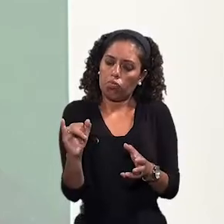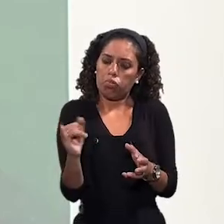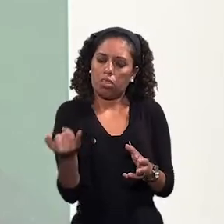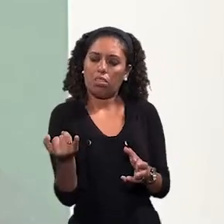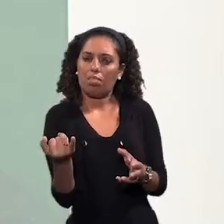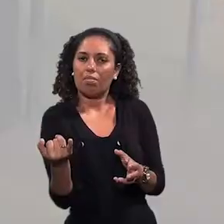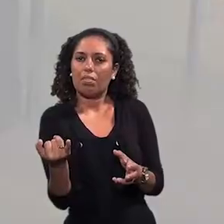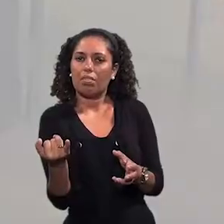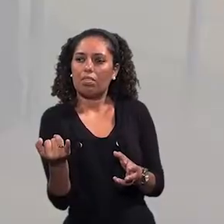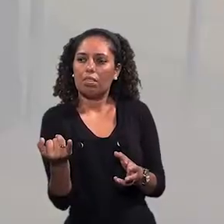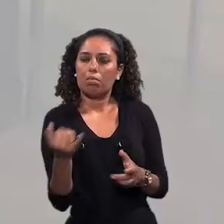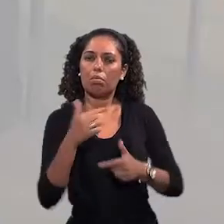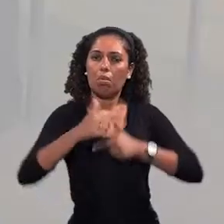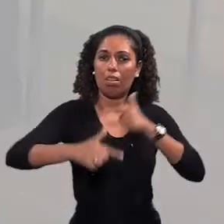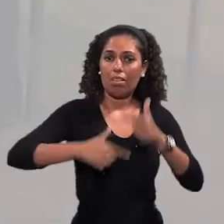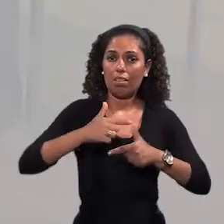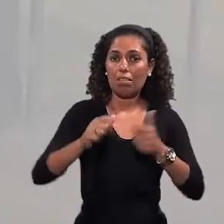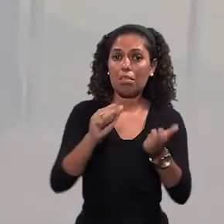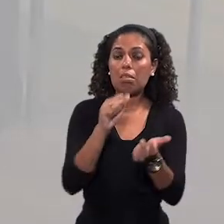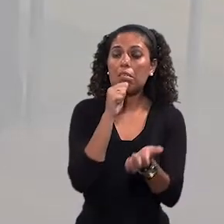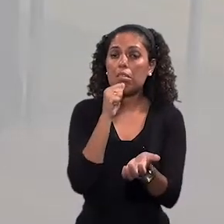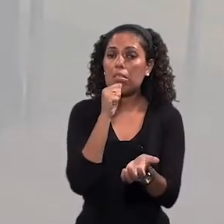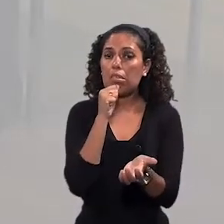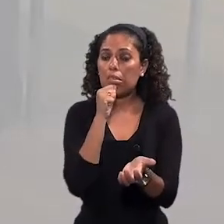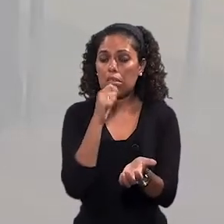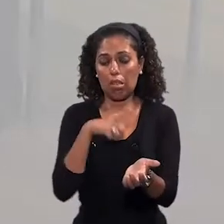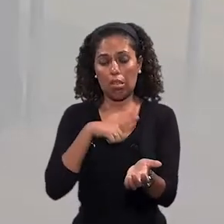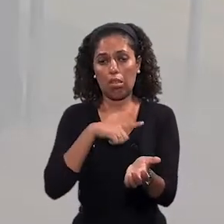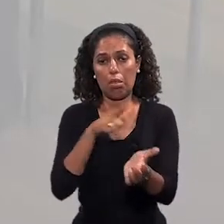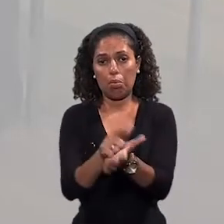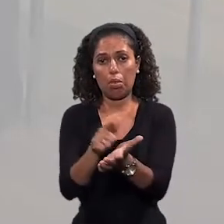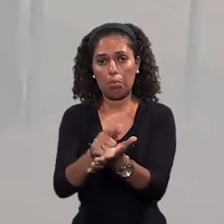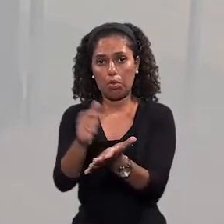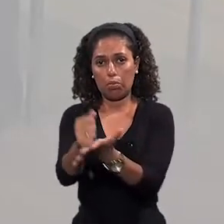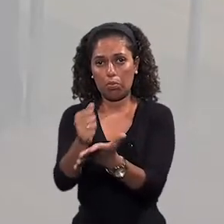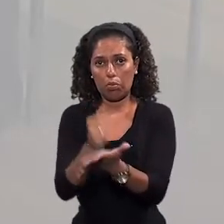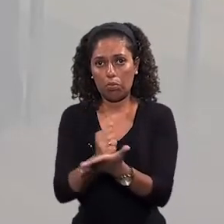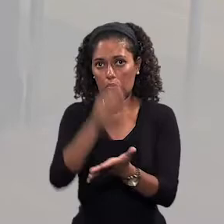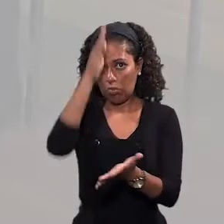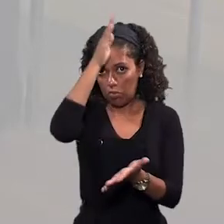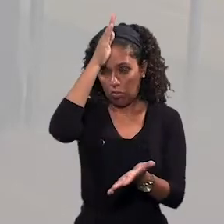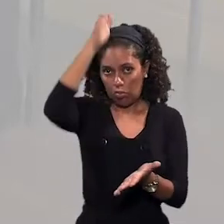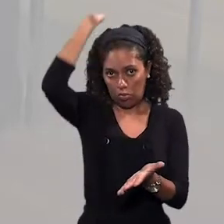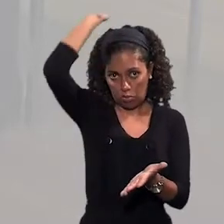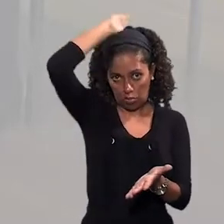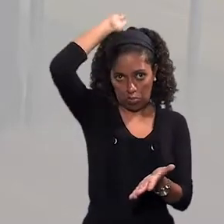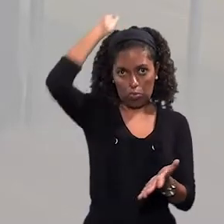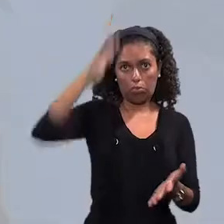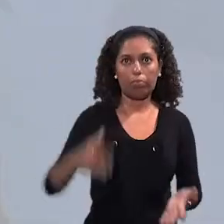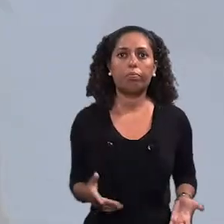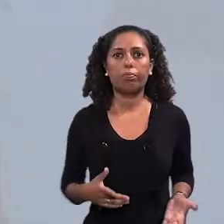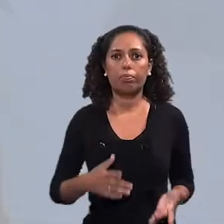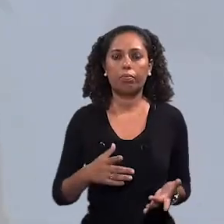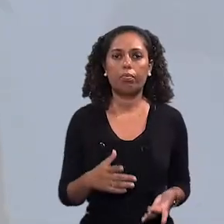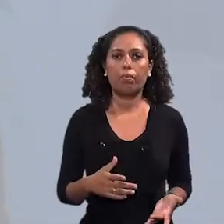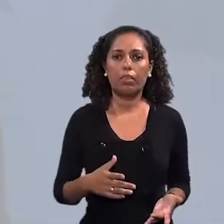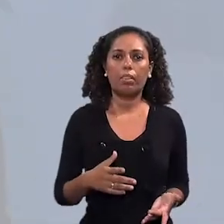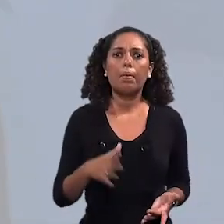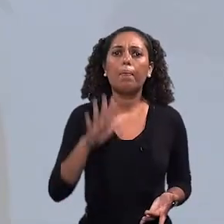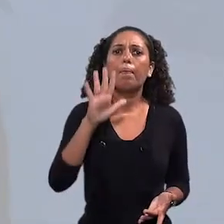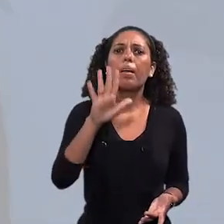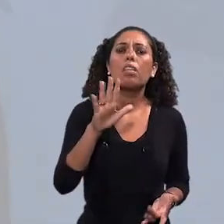para funcionar sem os laudos do bombeiro, né? Tanto aqui quanto a nível Brasil. Onde